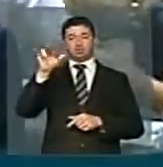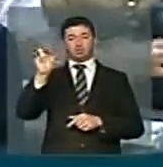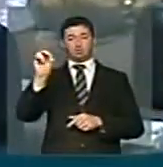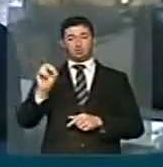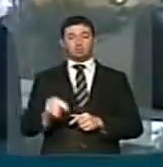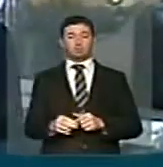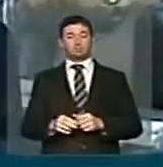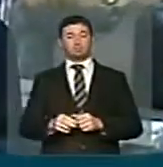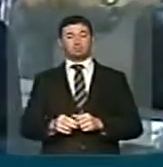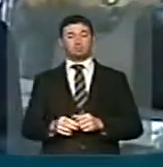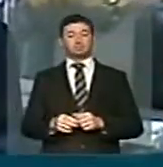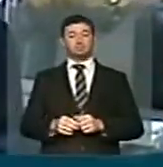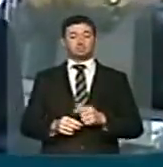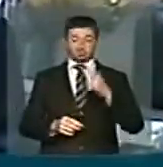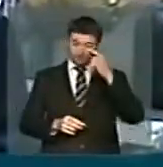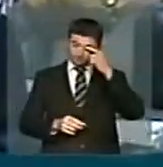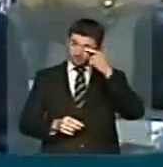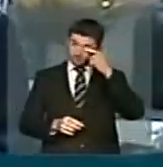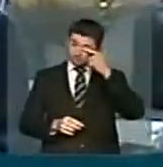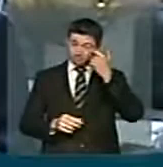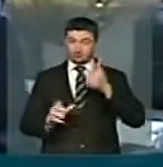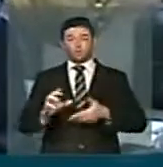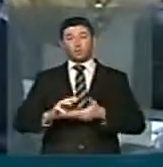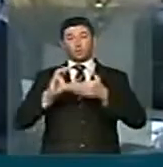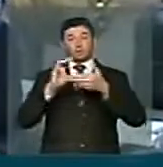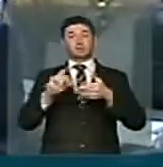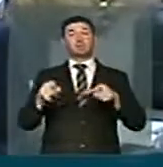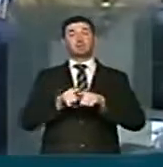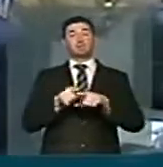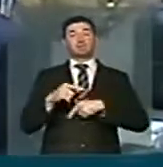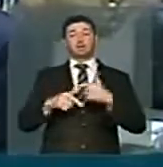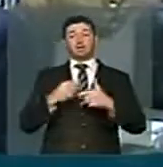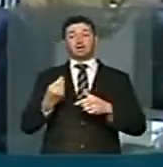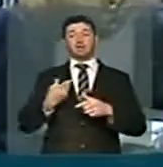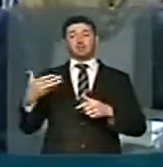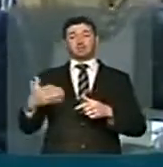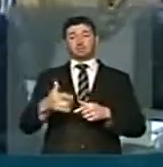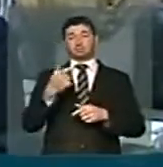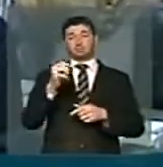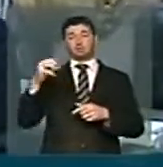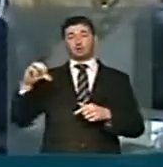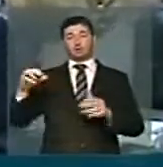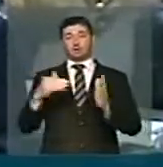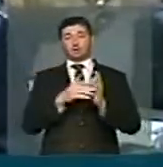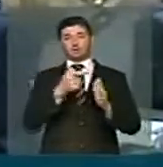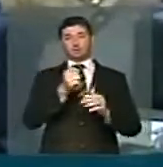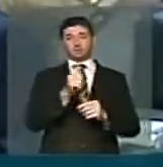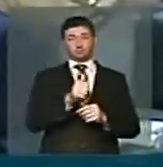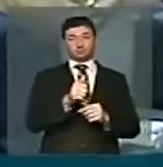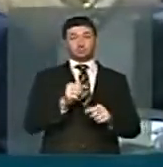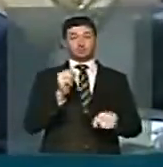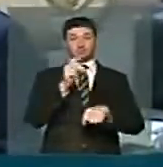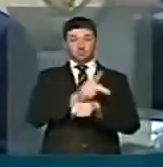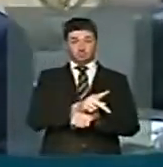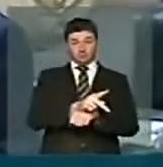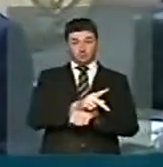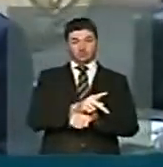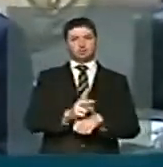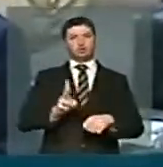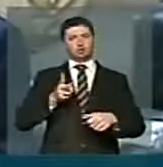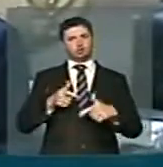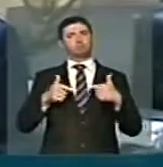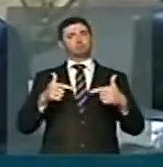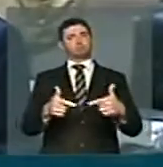e pensionistas do Senado Federal e conselheiro no período de 2009 a 2011. Doutor Marcos Vieira, depois de aposentado, continuou